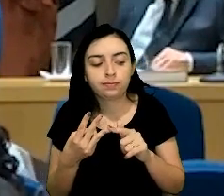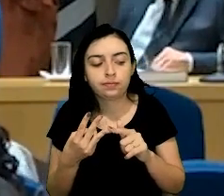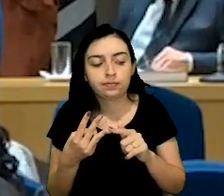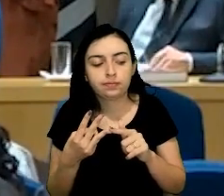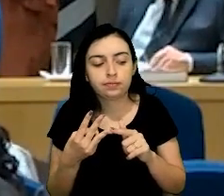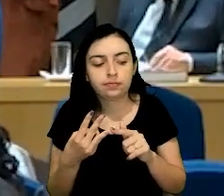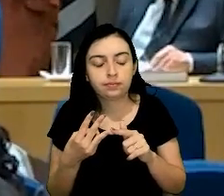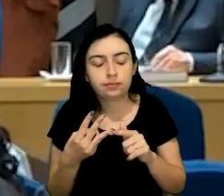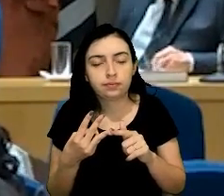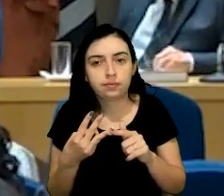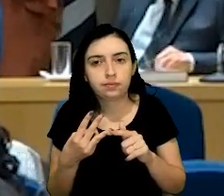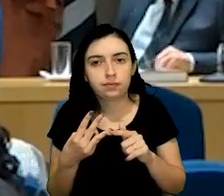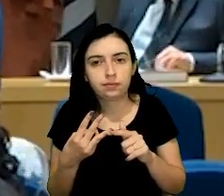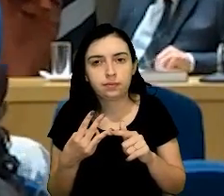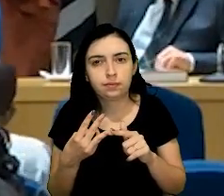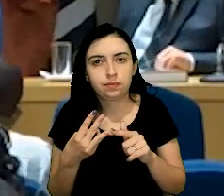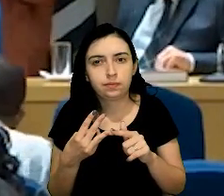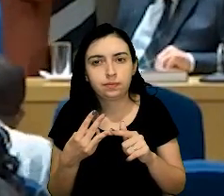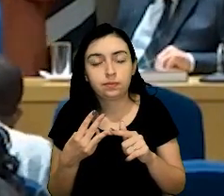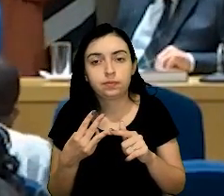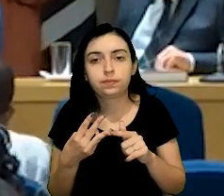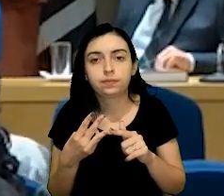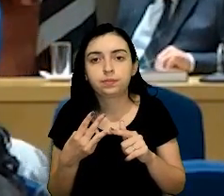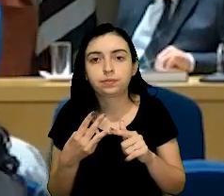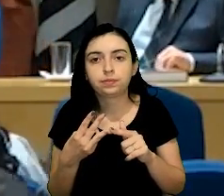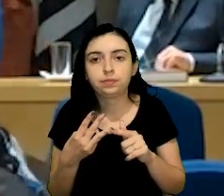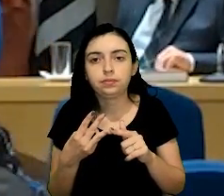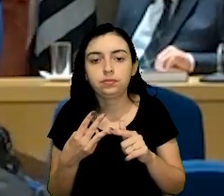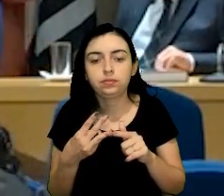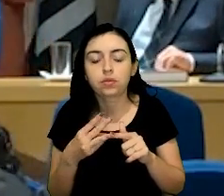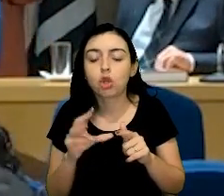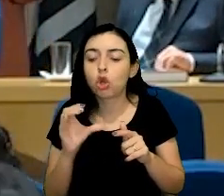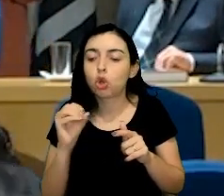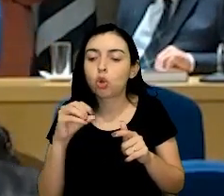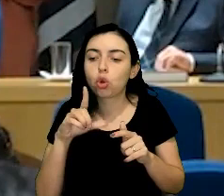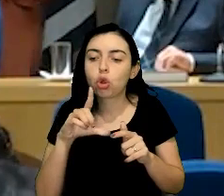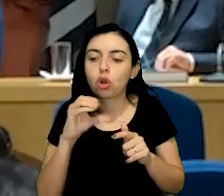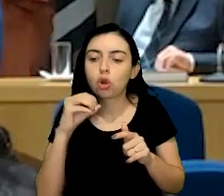Não estou conseguindo. Aqui. Colômbia.